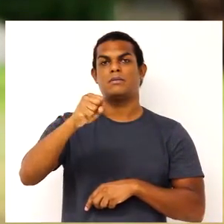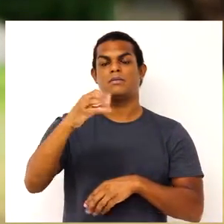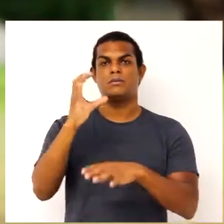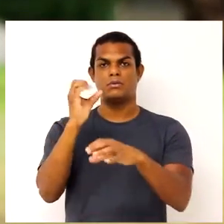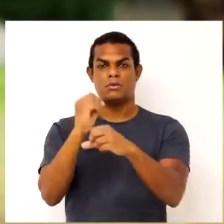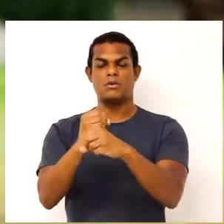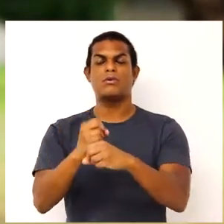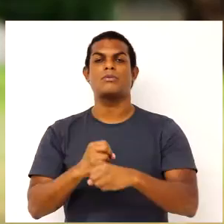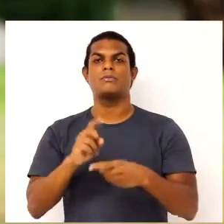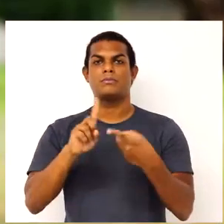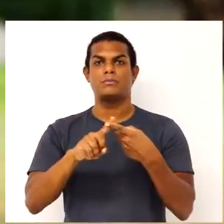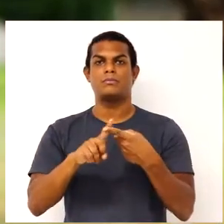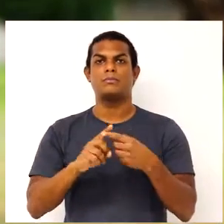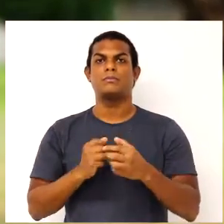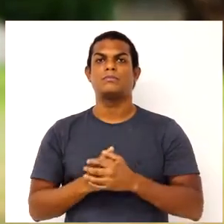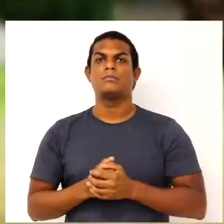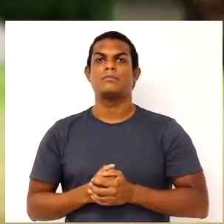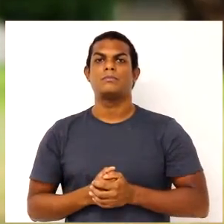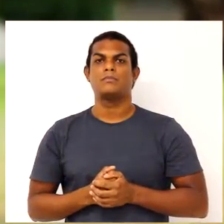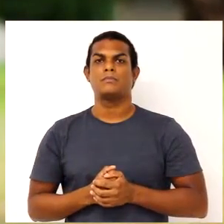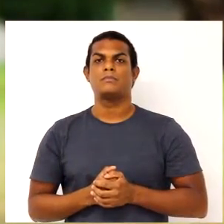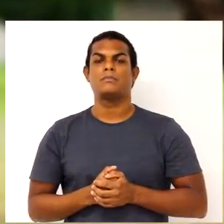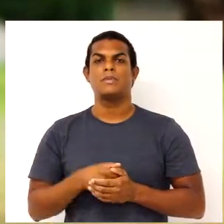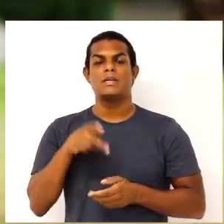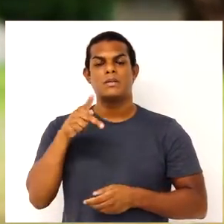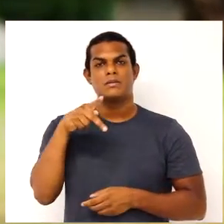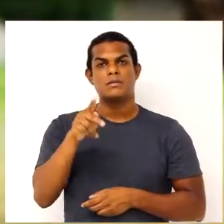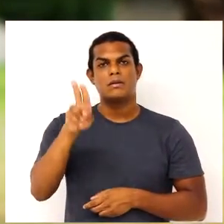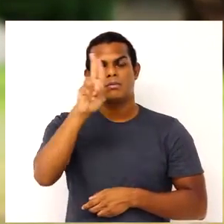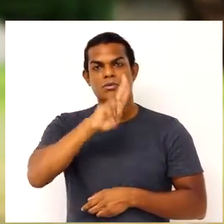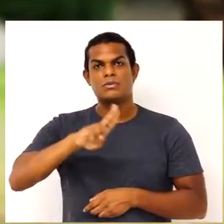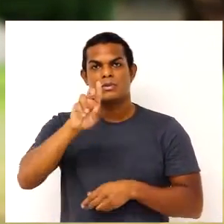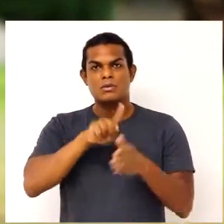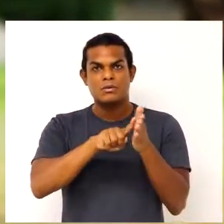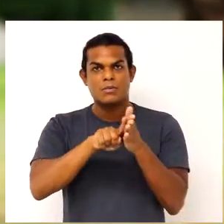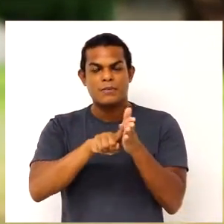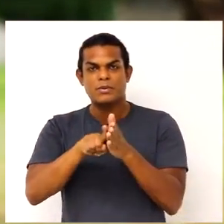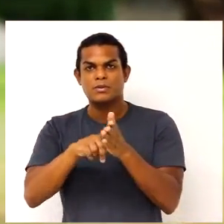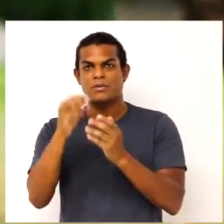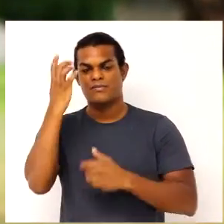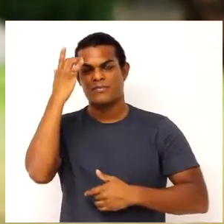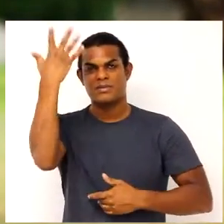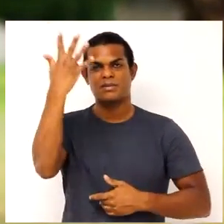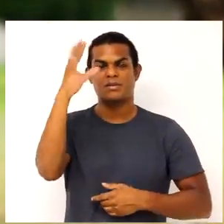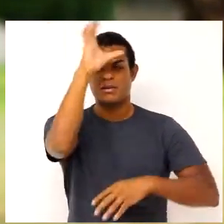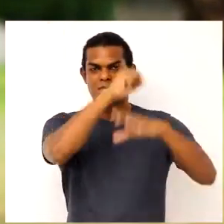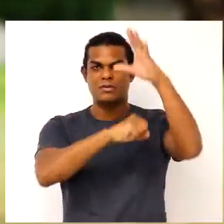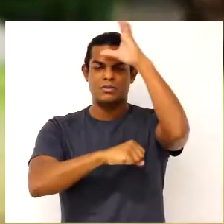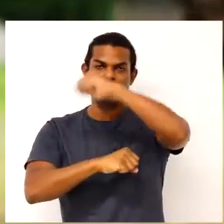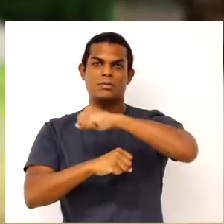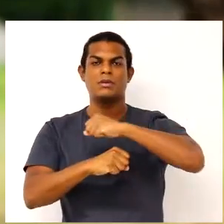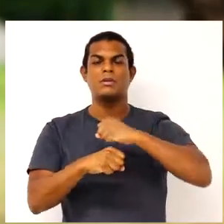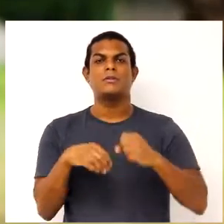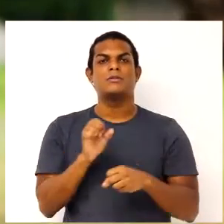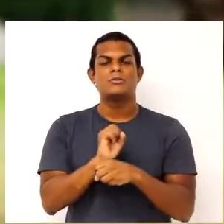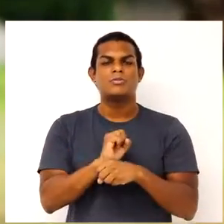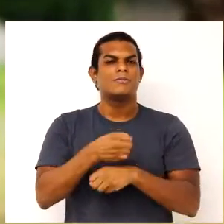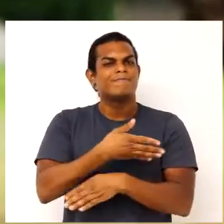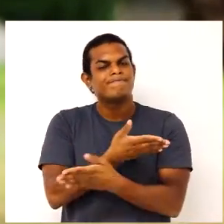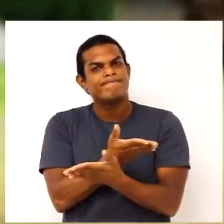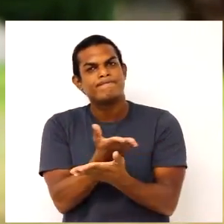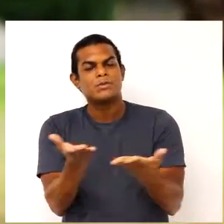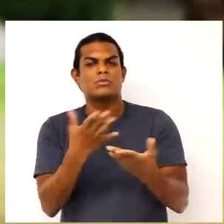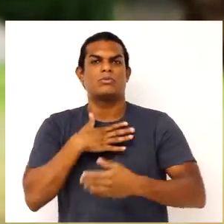utilizando pesquisas simuladas para facilitar nossa compreensão. Espero que vocês tenham um bom rendimento e que